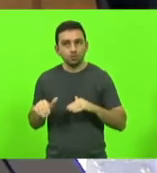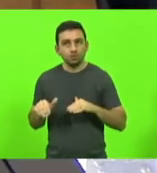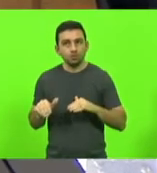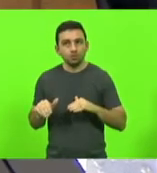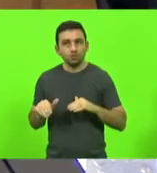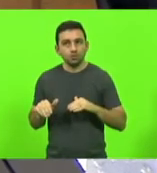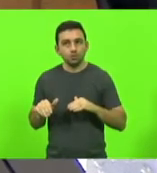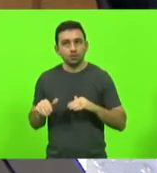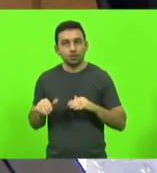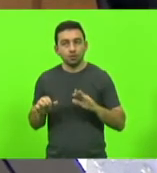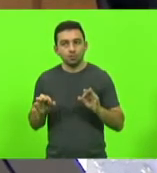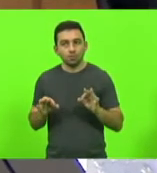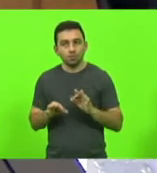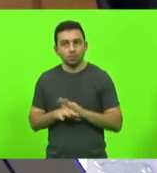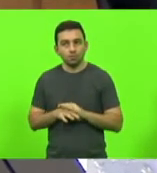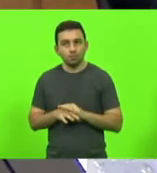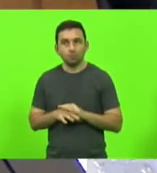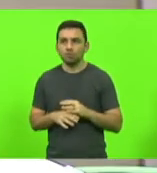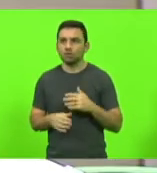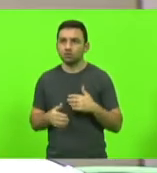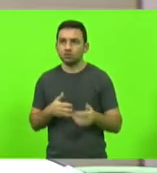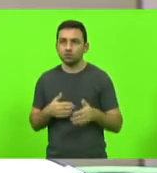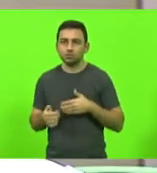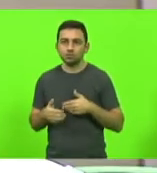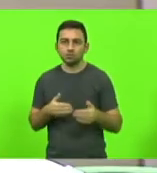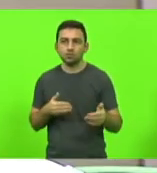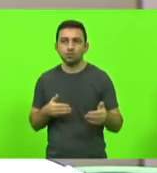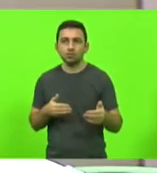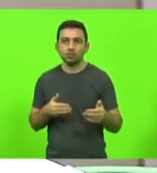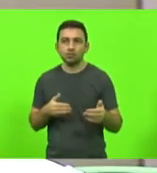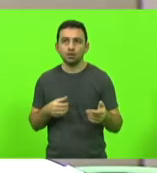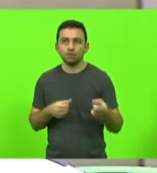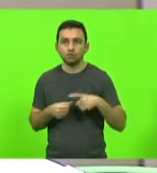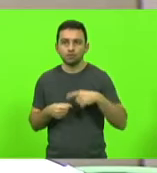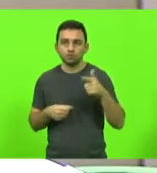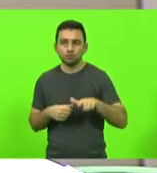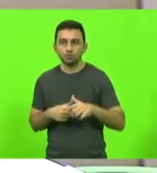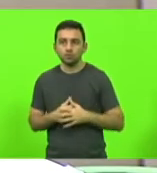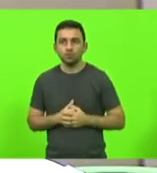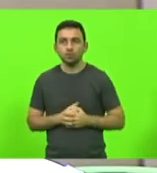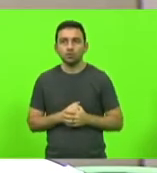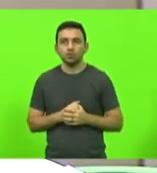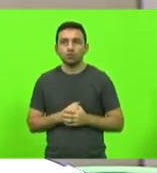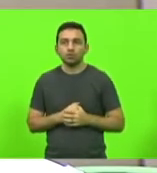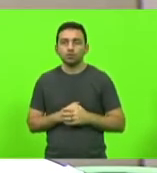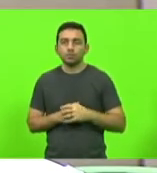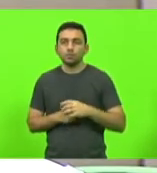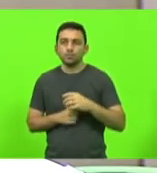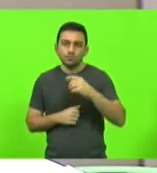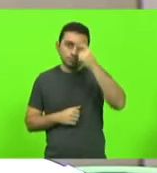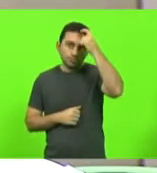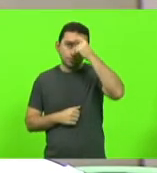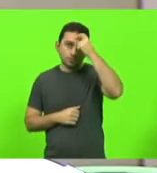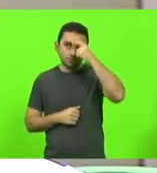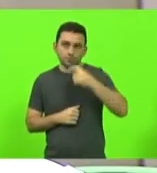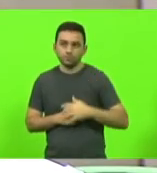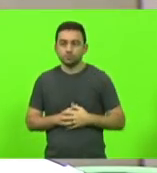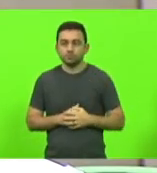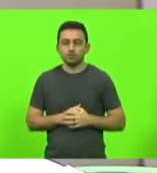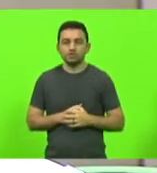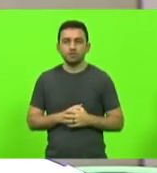mês de setembro. Dependendo do que, qual passar, nós voltamos a deliberar esse item 2. Deputado Maurício.